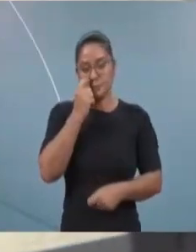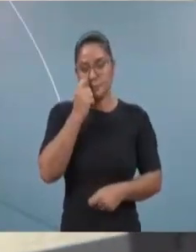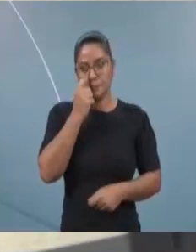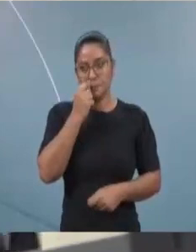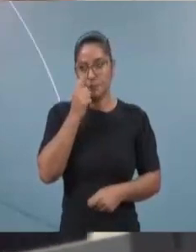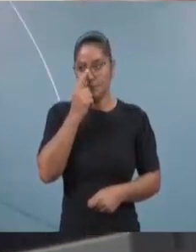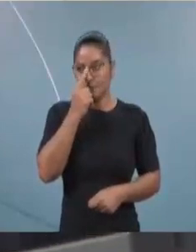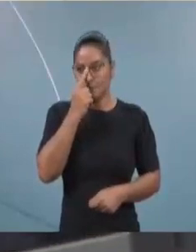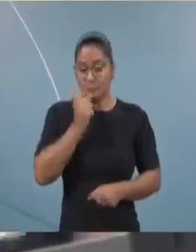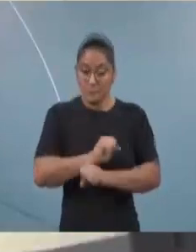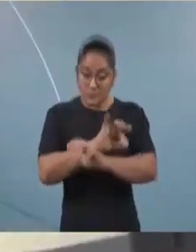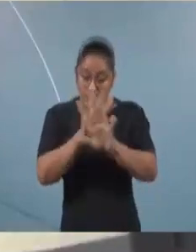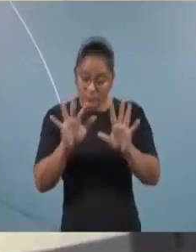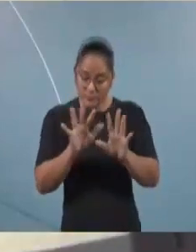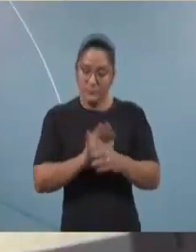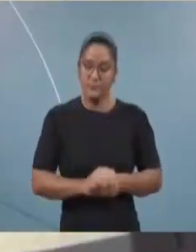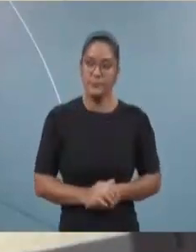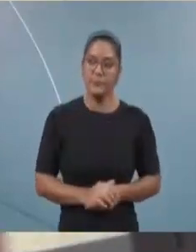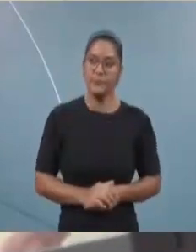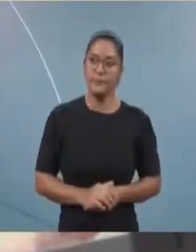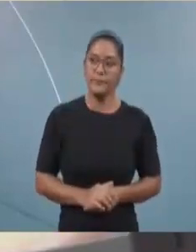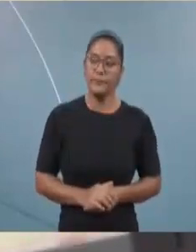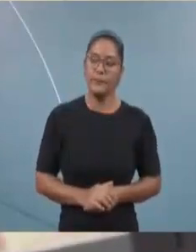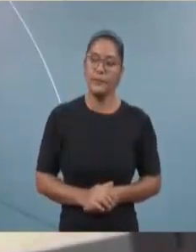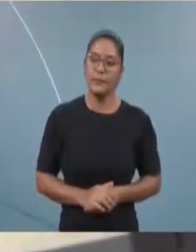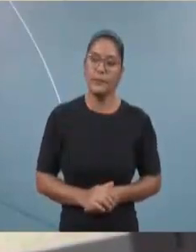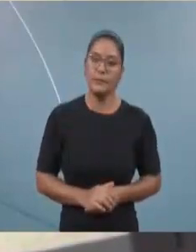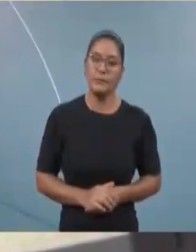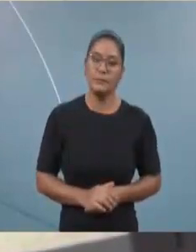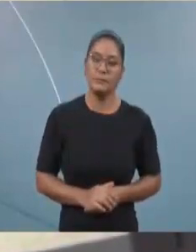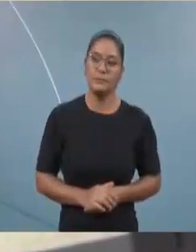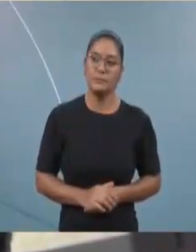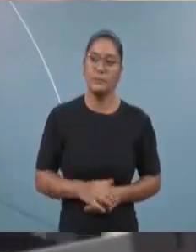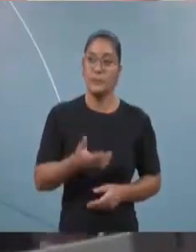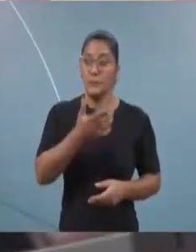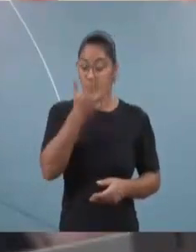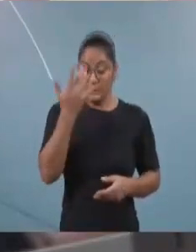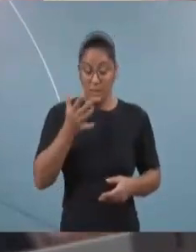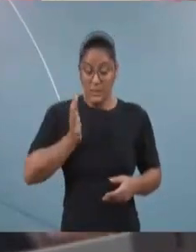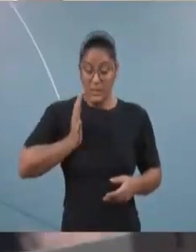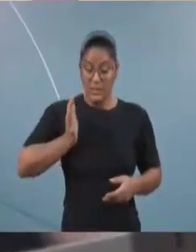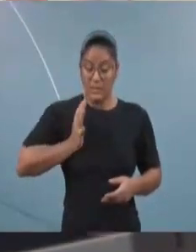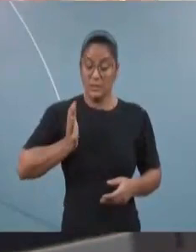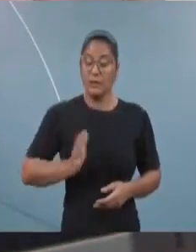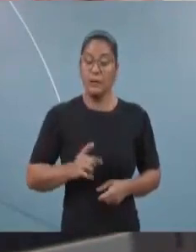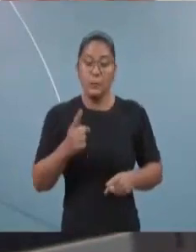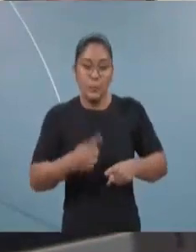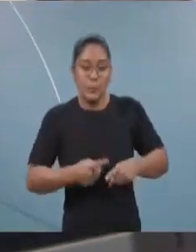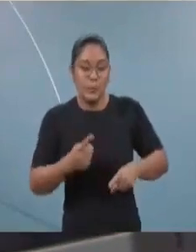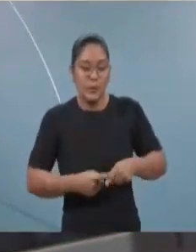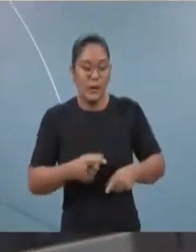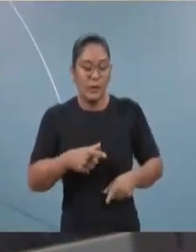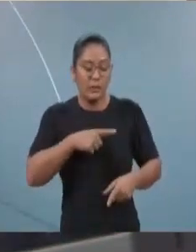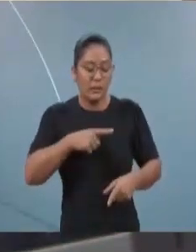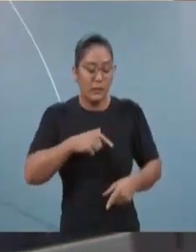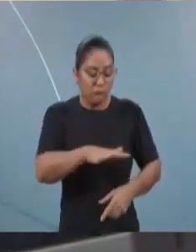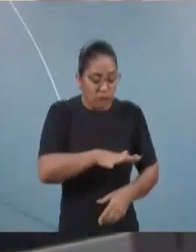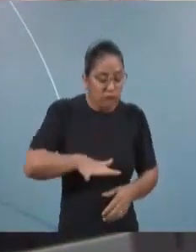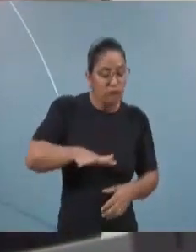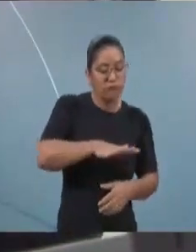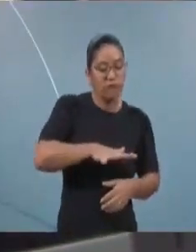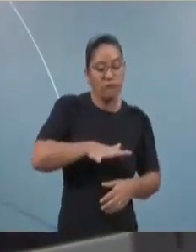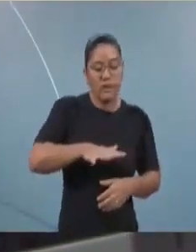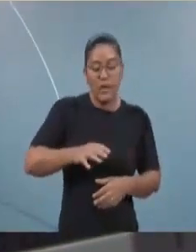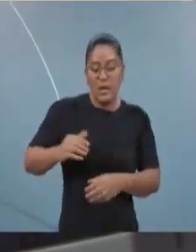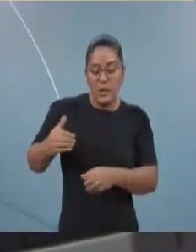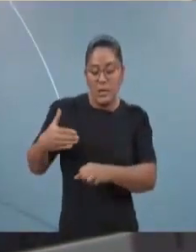eu claro quero dizer Claro aqui que eu sou a favor tem muita gente hoje rica porque tinha Terra os sem